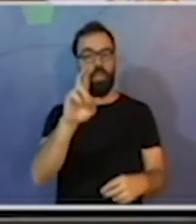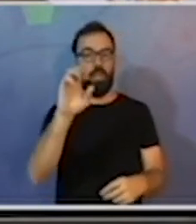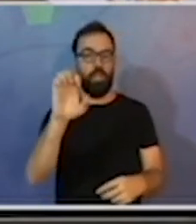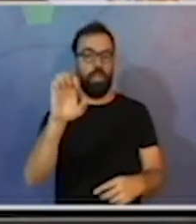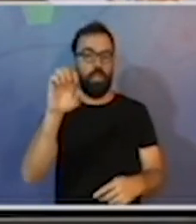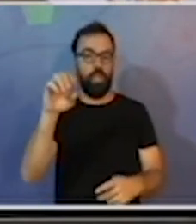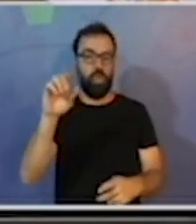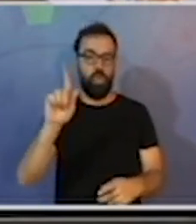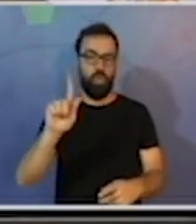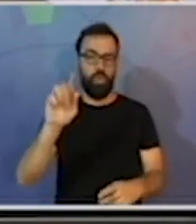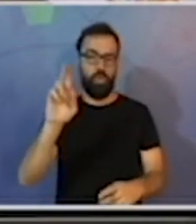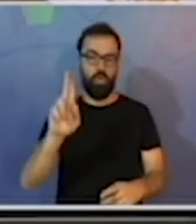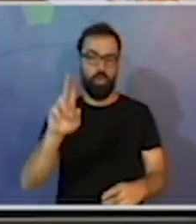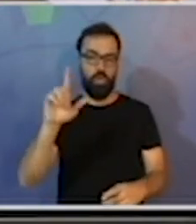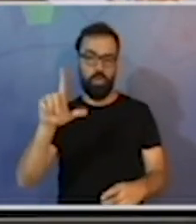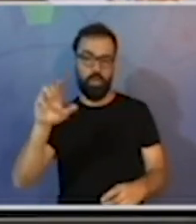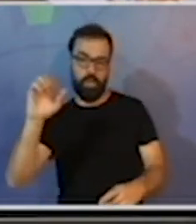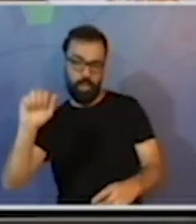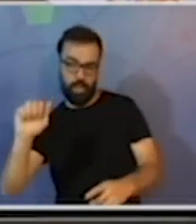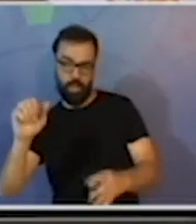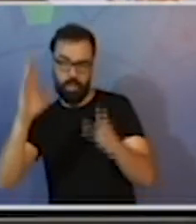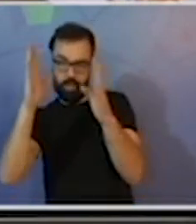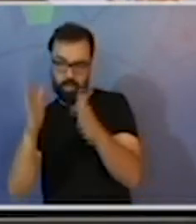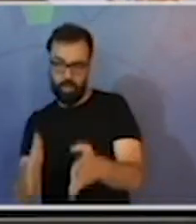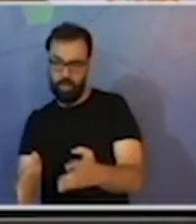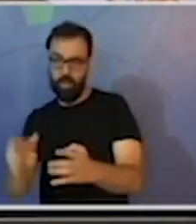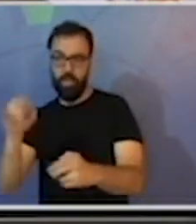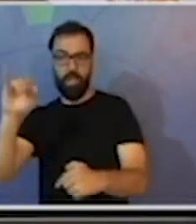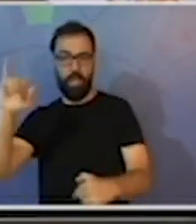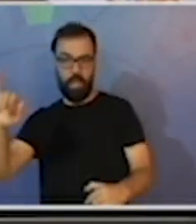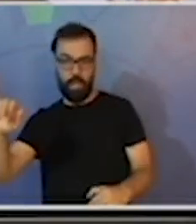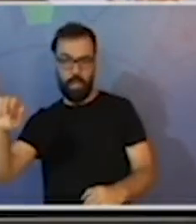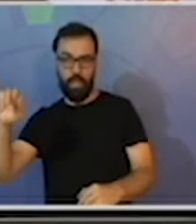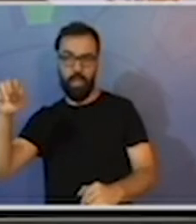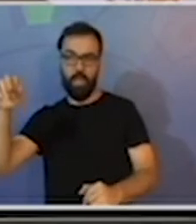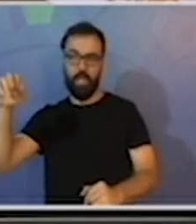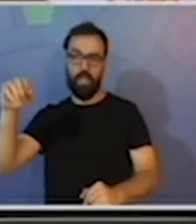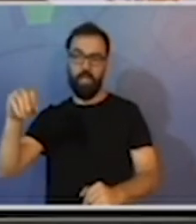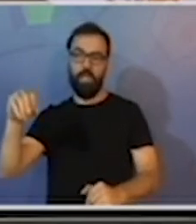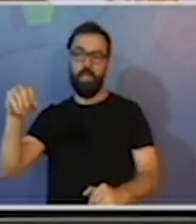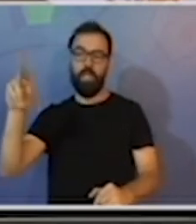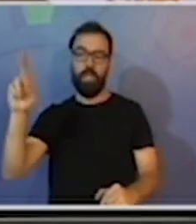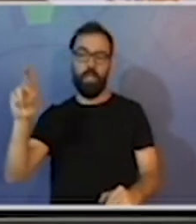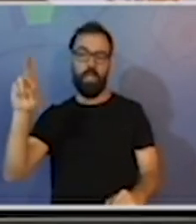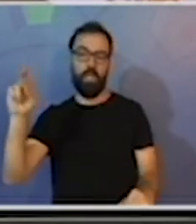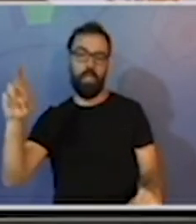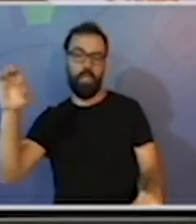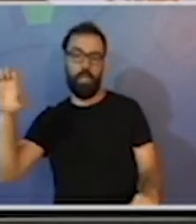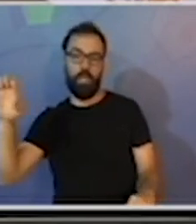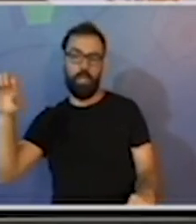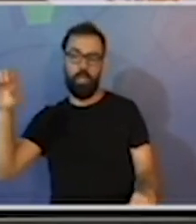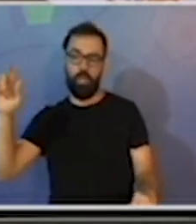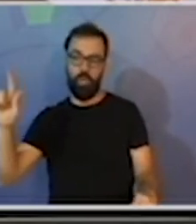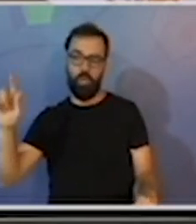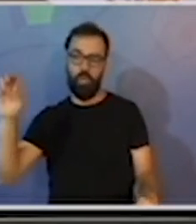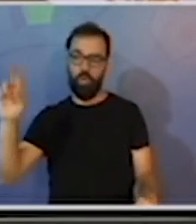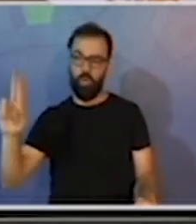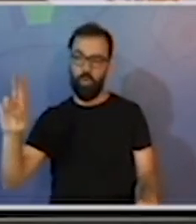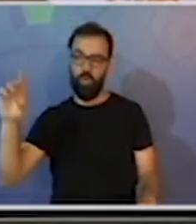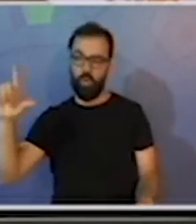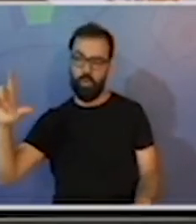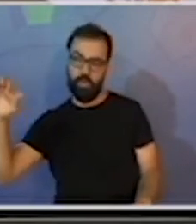irregular eleito a entregar nós temos entregado no Regular e